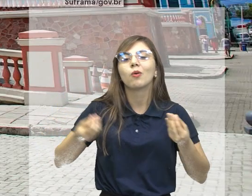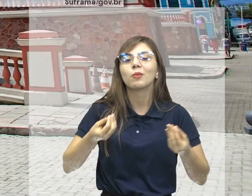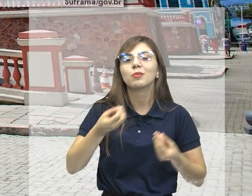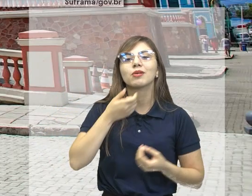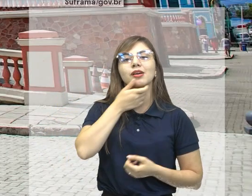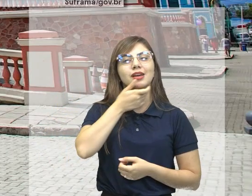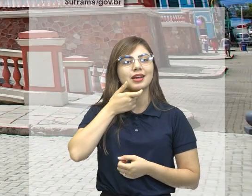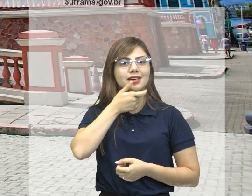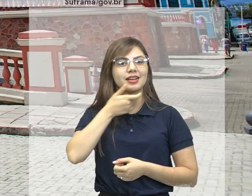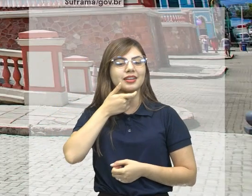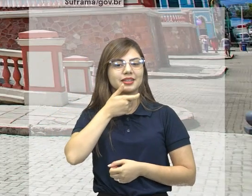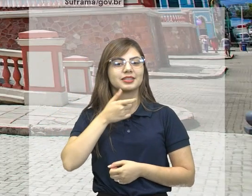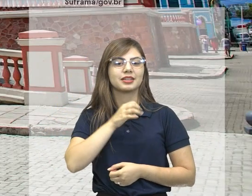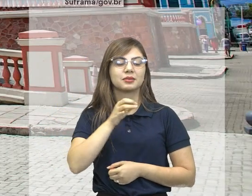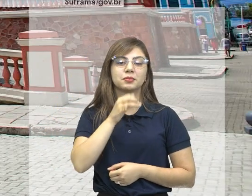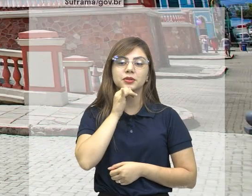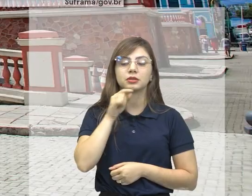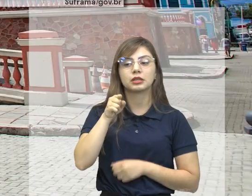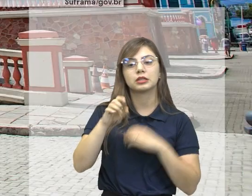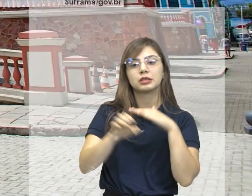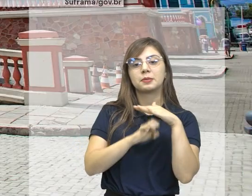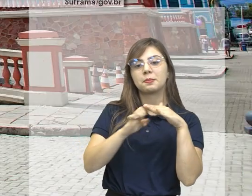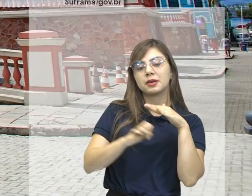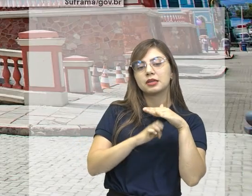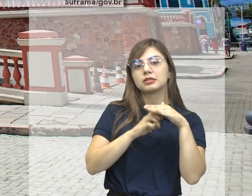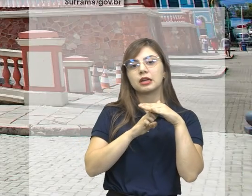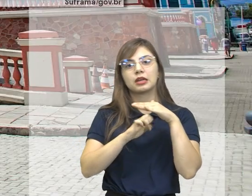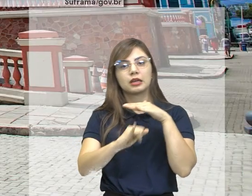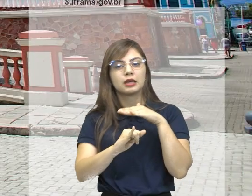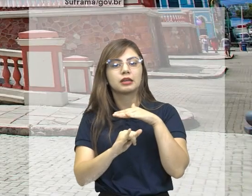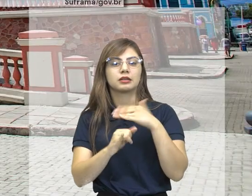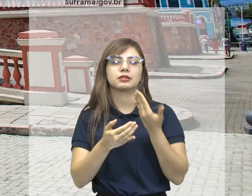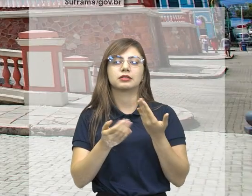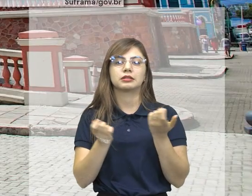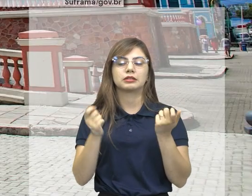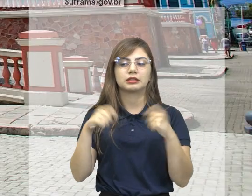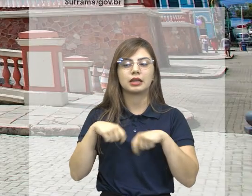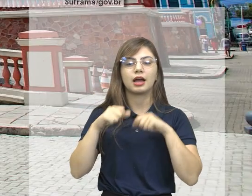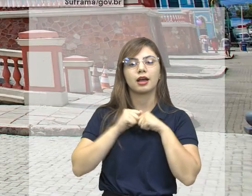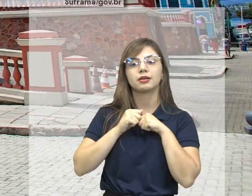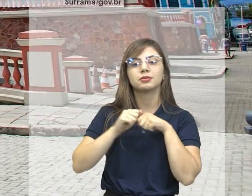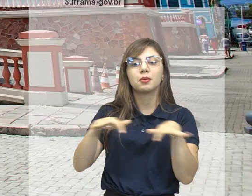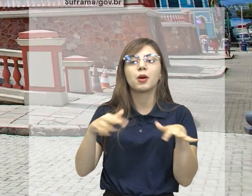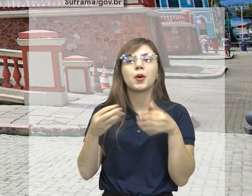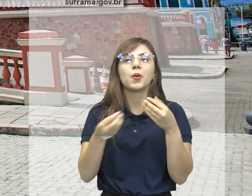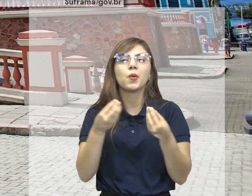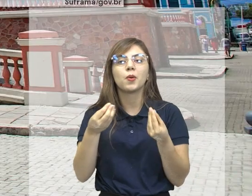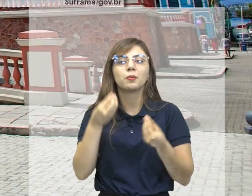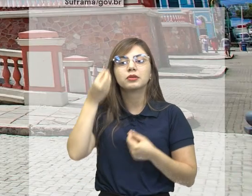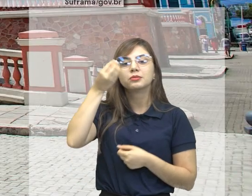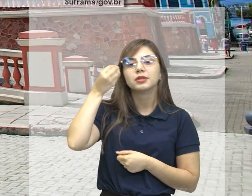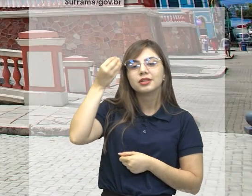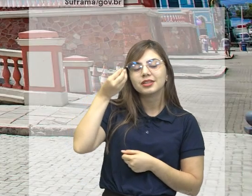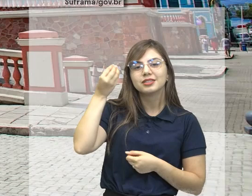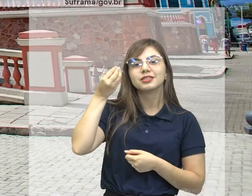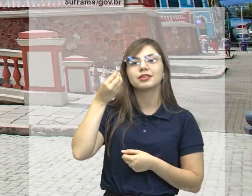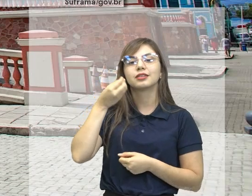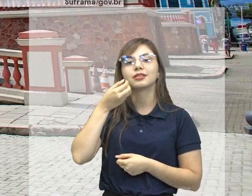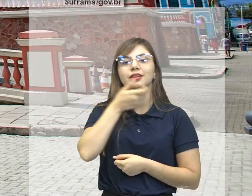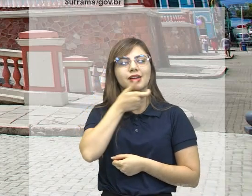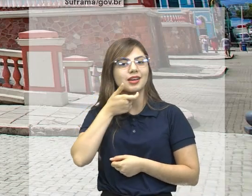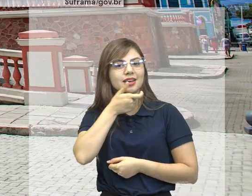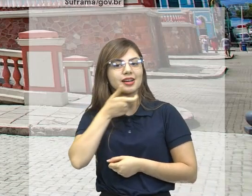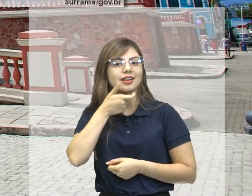através das suas empresas, pequenas empresas, e ela é passada, né, para essas feiras também, né,